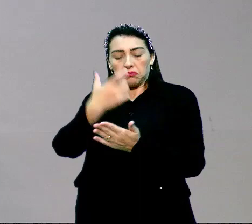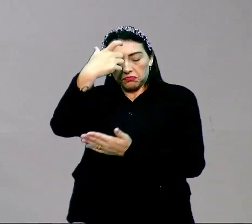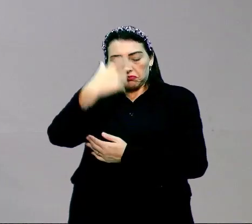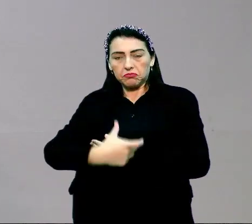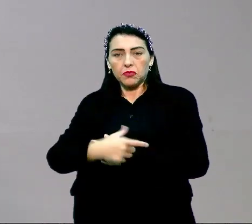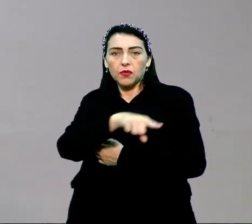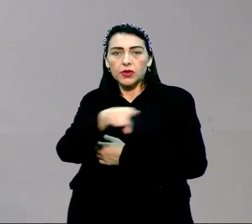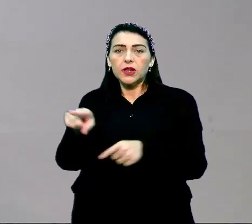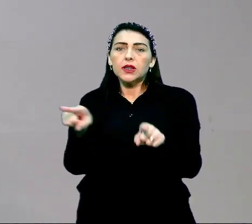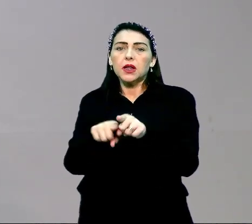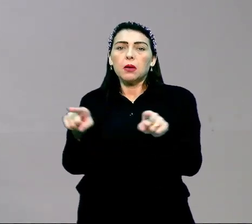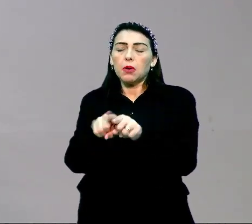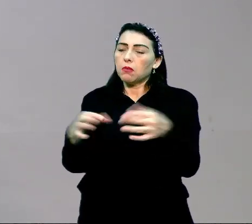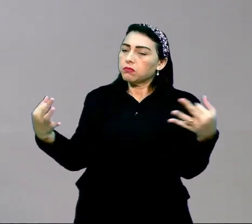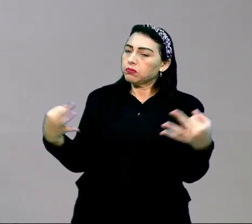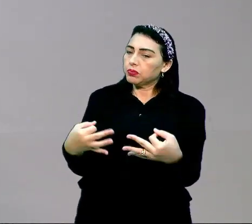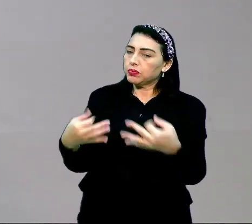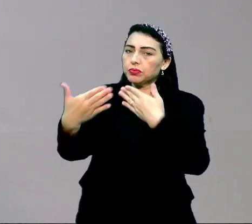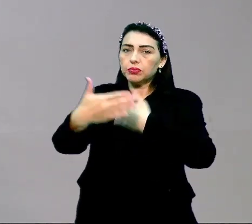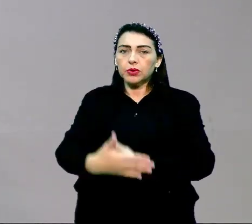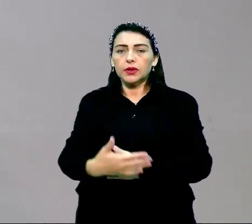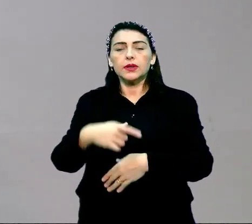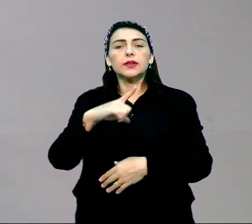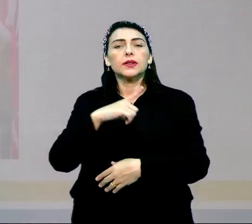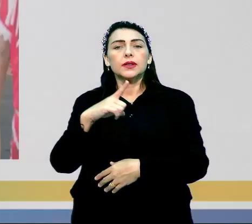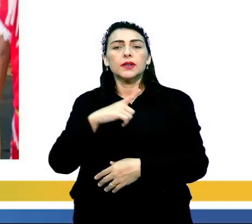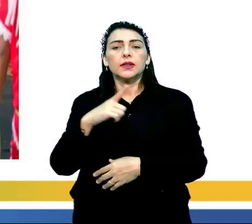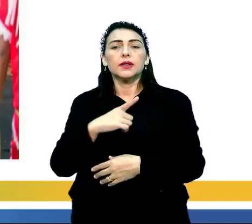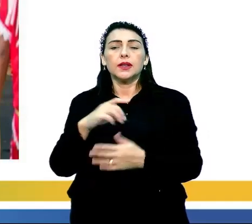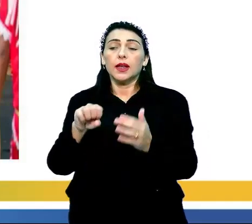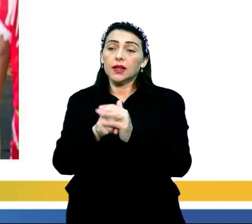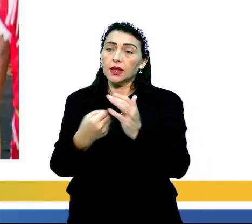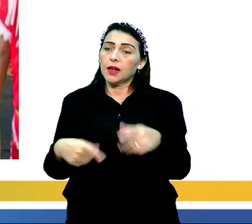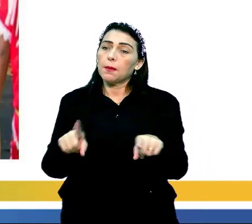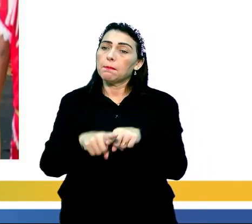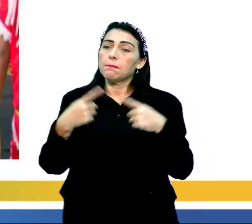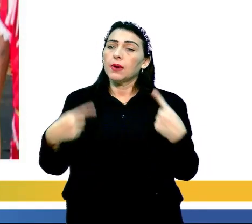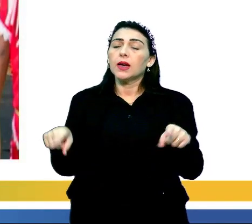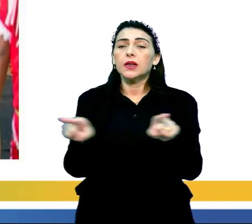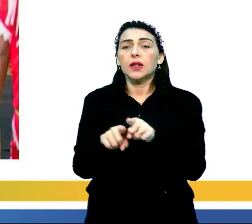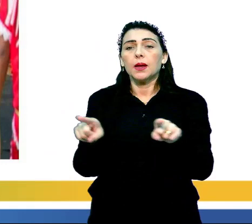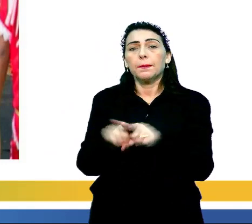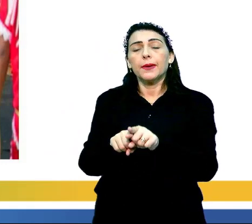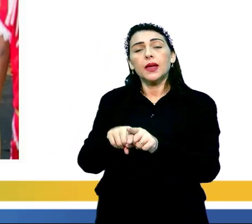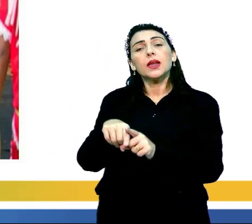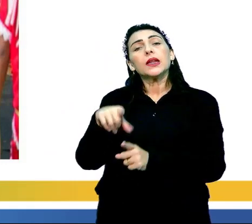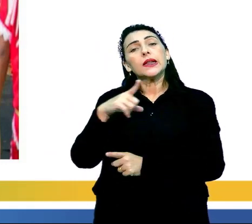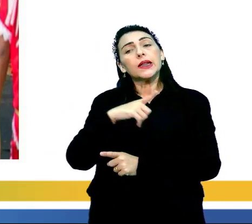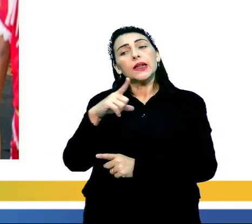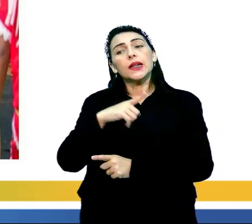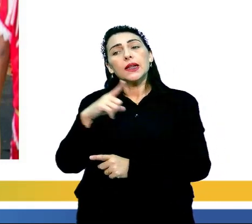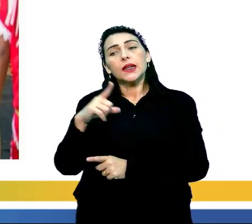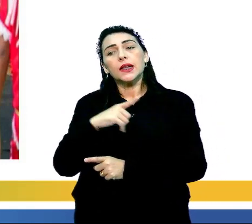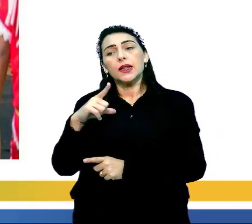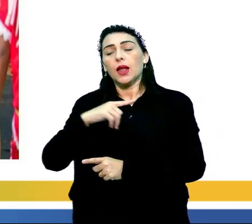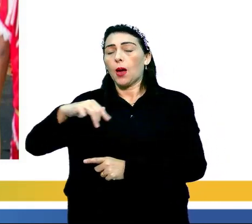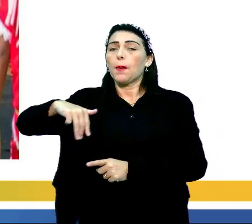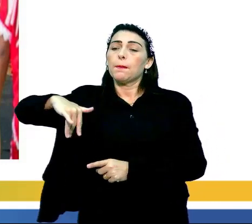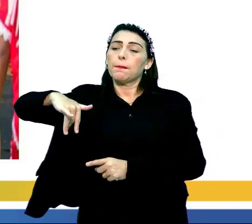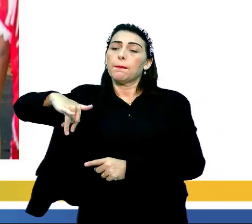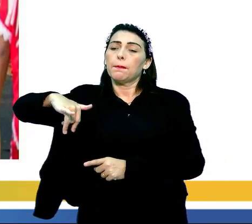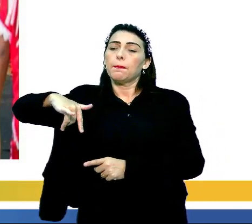E vocês também vão arrasar. E aí tem esse aspecto, mas também aqui em Maranhão, a gente tem esse Bumba Meu Boi